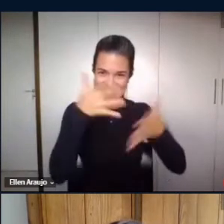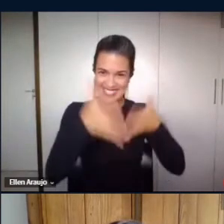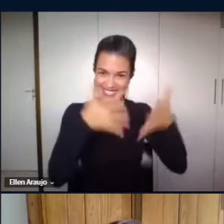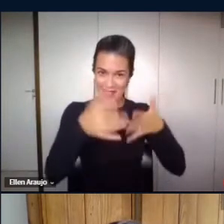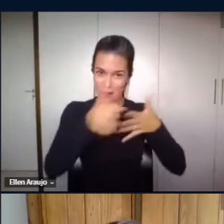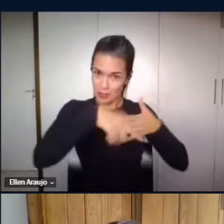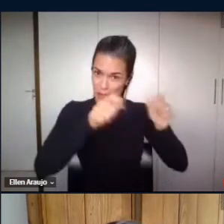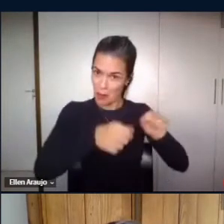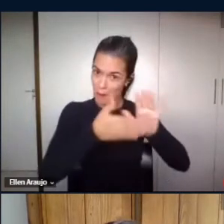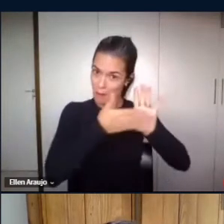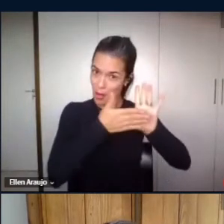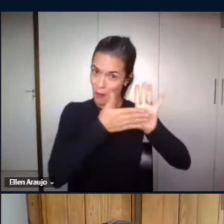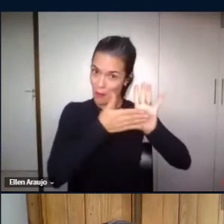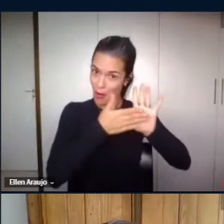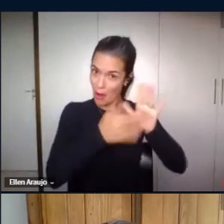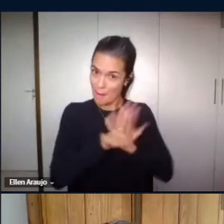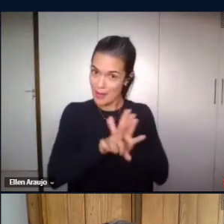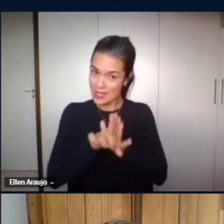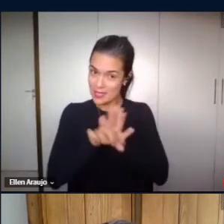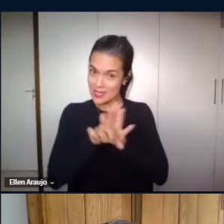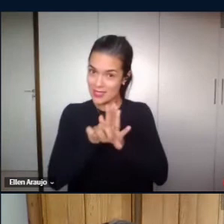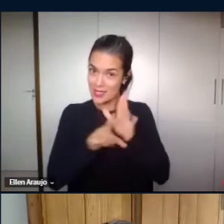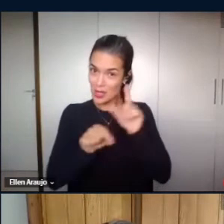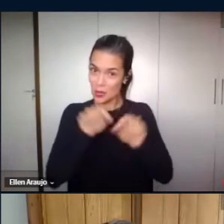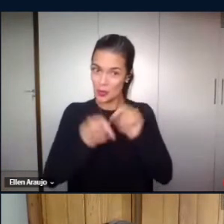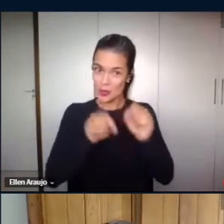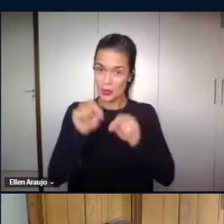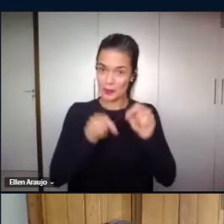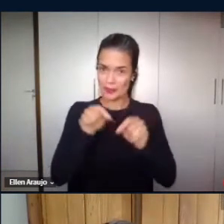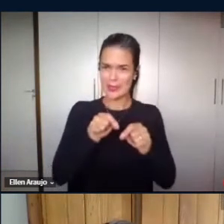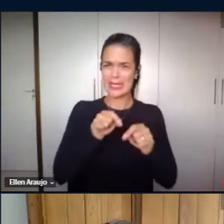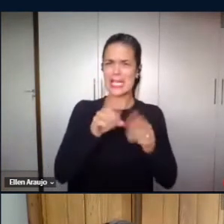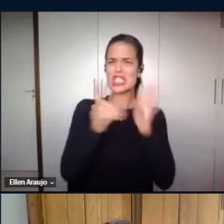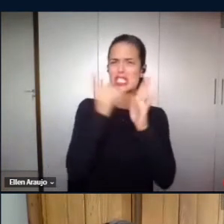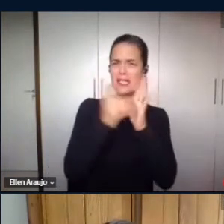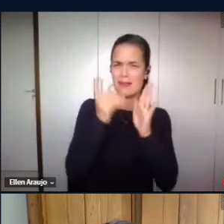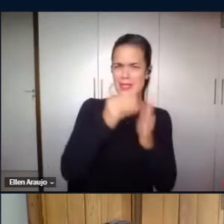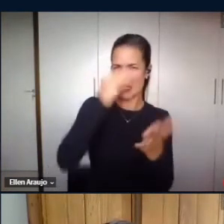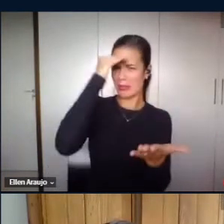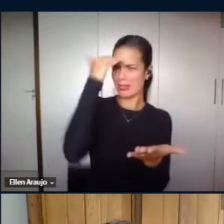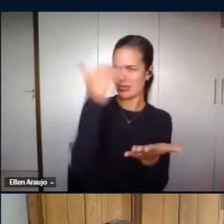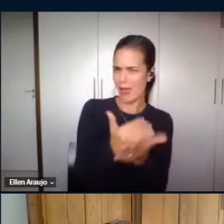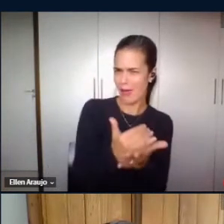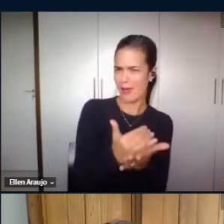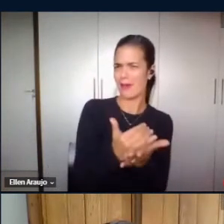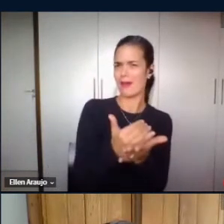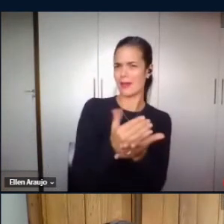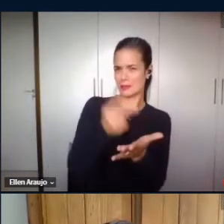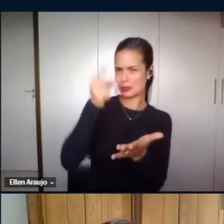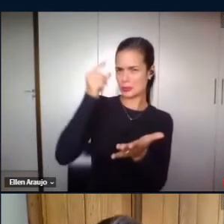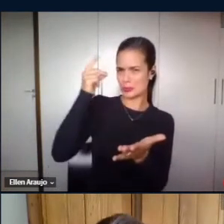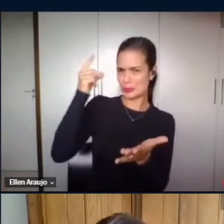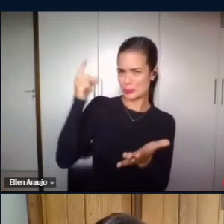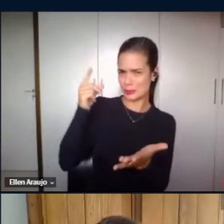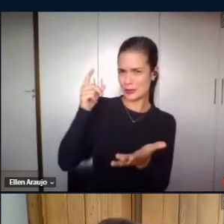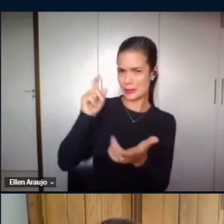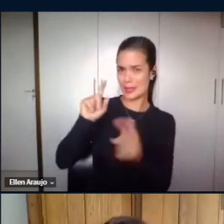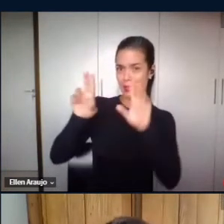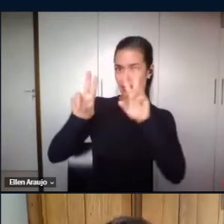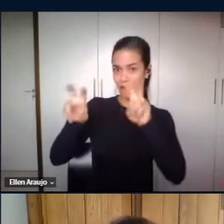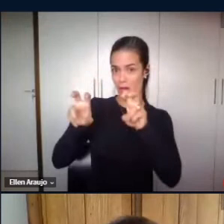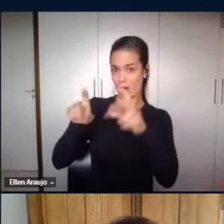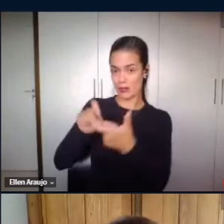proposta. Pegar várias das dissertações e teses já defendidas sobre sinais termo